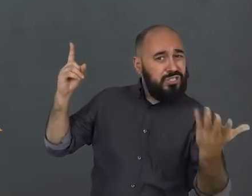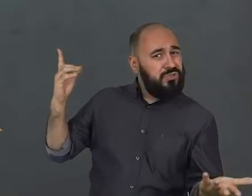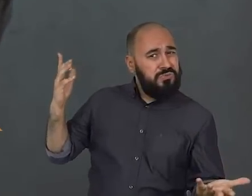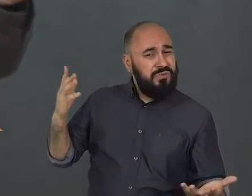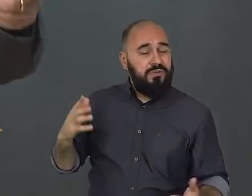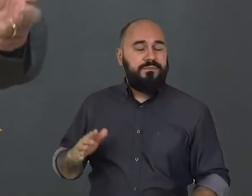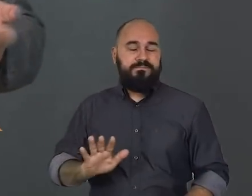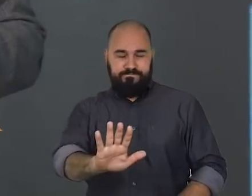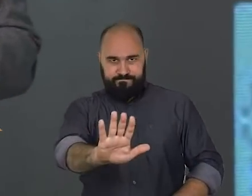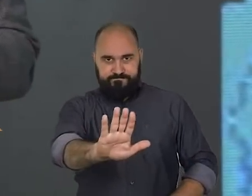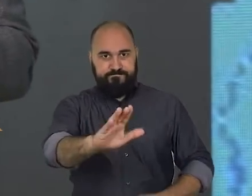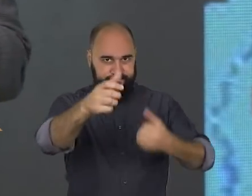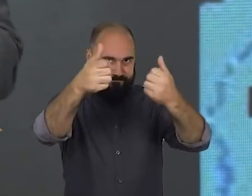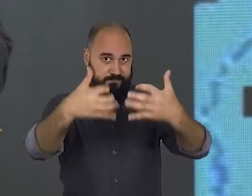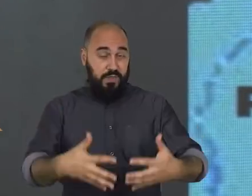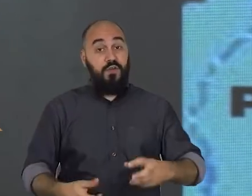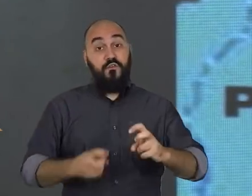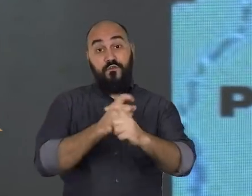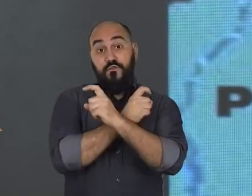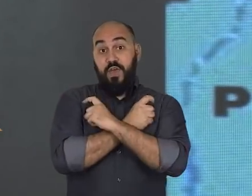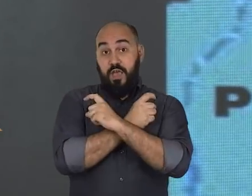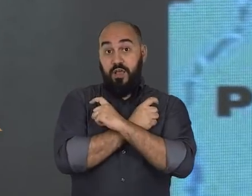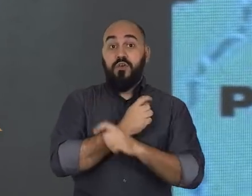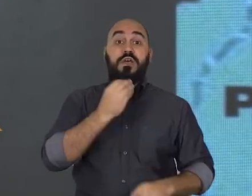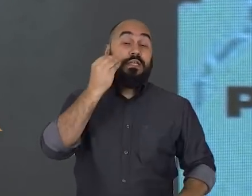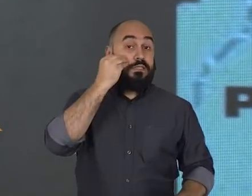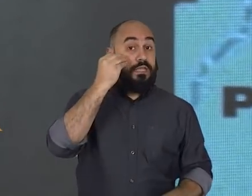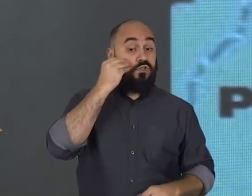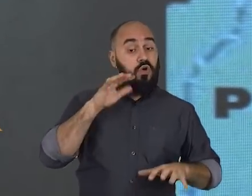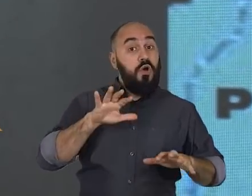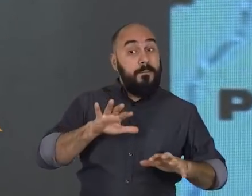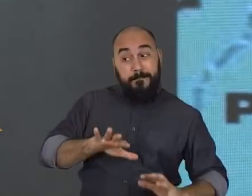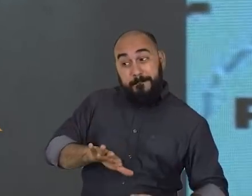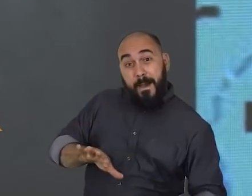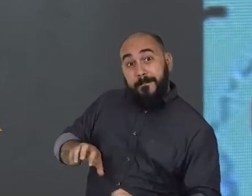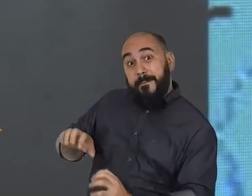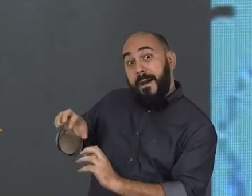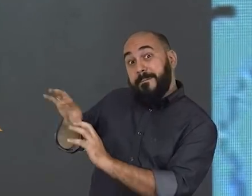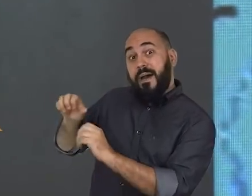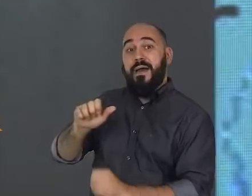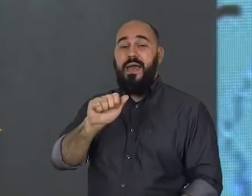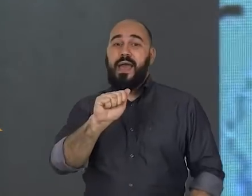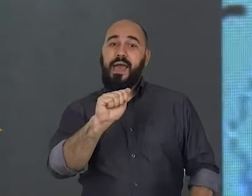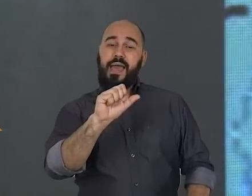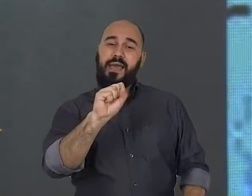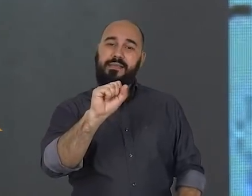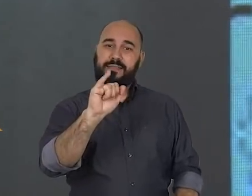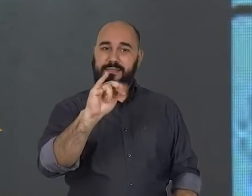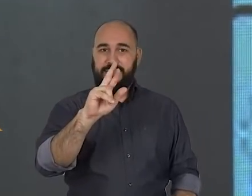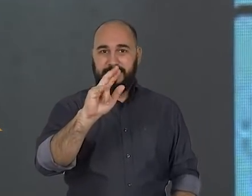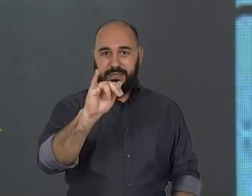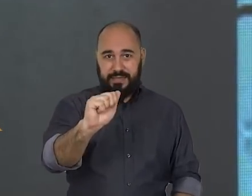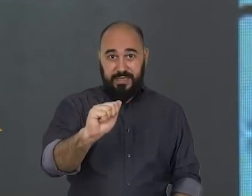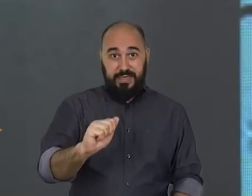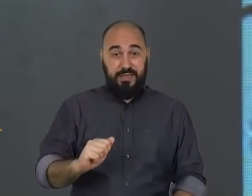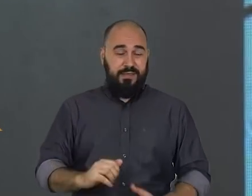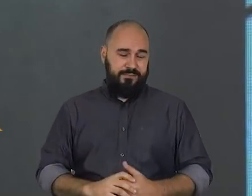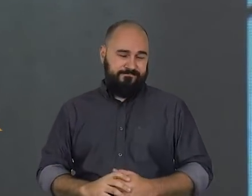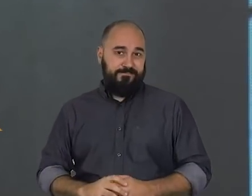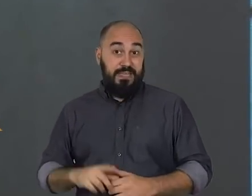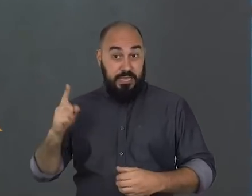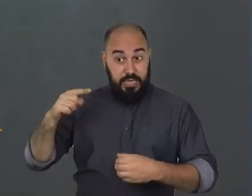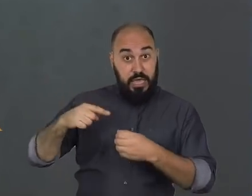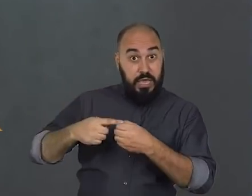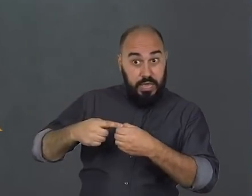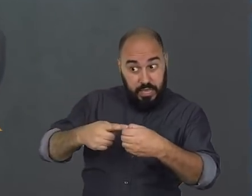Neco II, tentou conquistar as províncias ocidentais da Assíria, também chamadas de Hati, ou terras